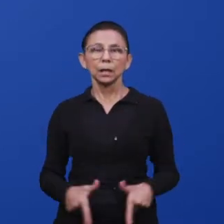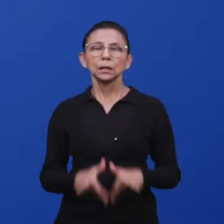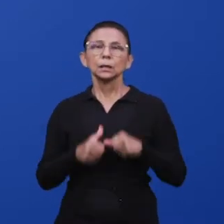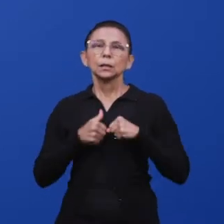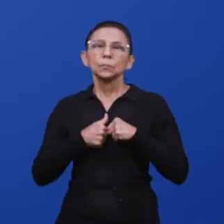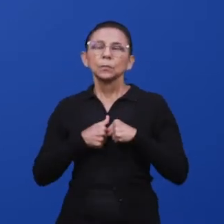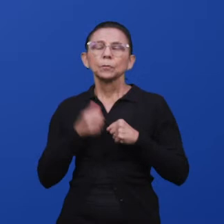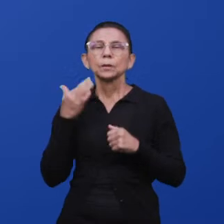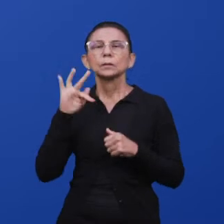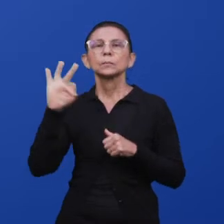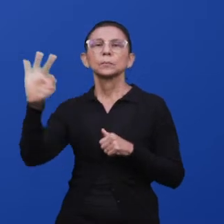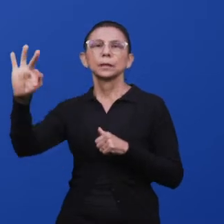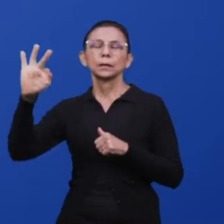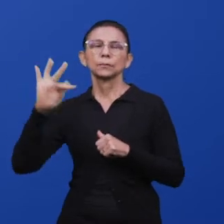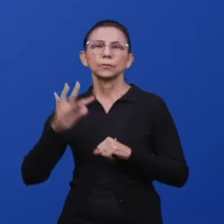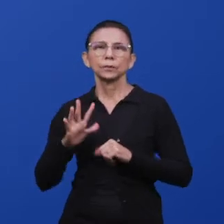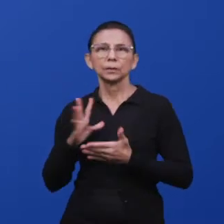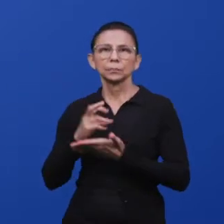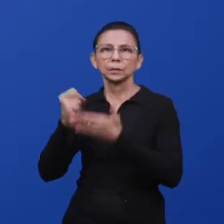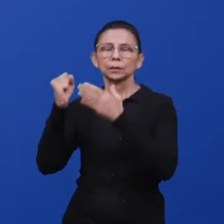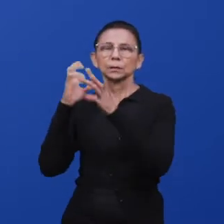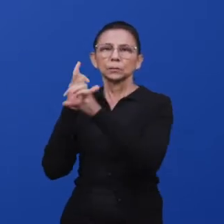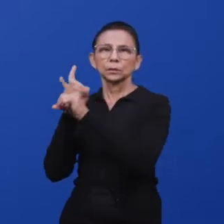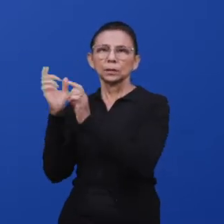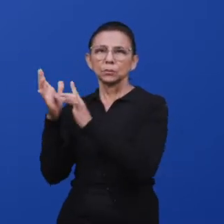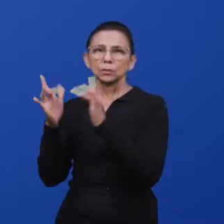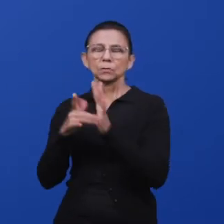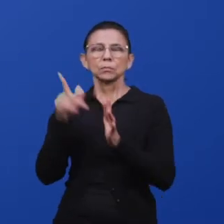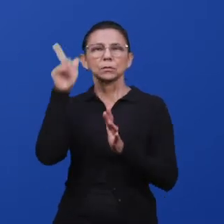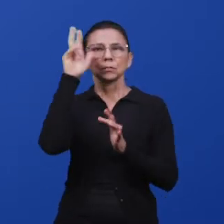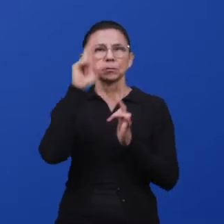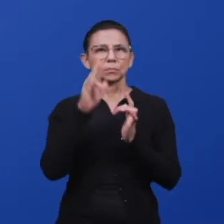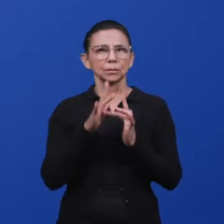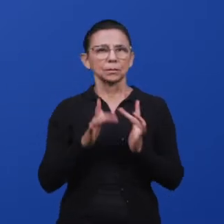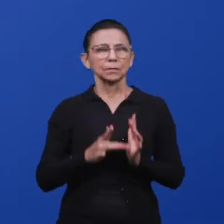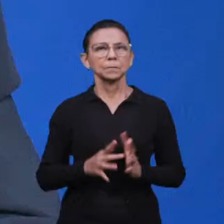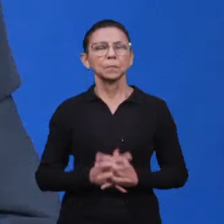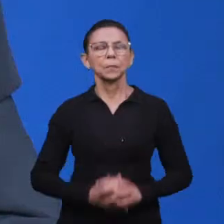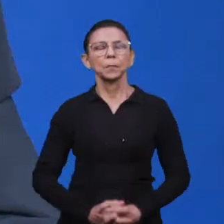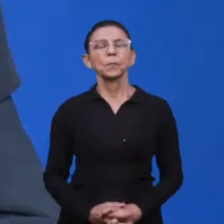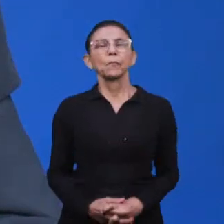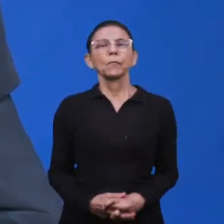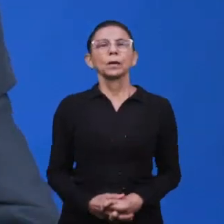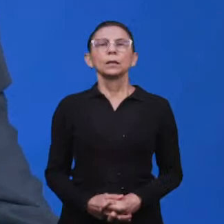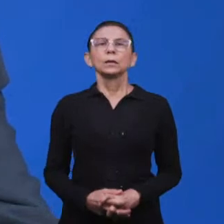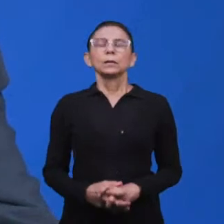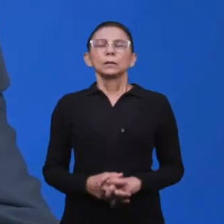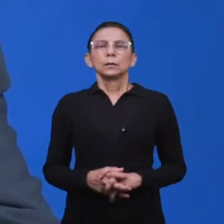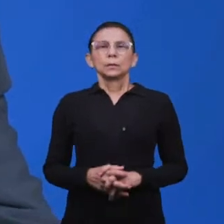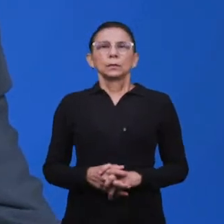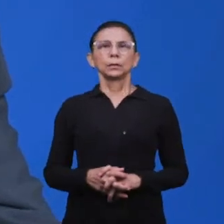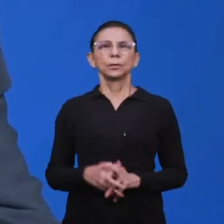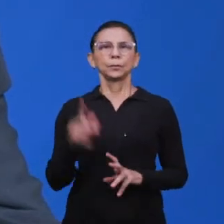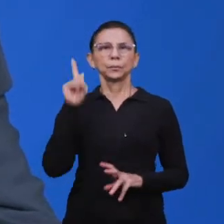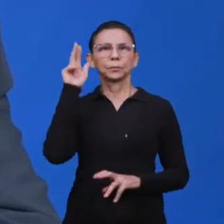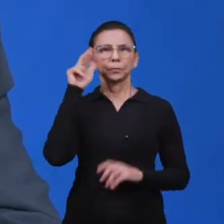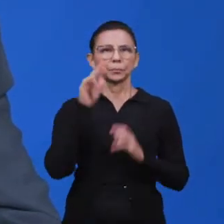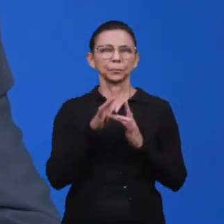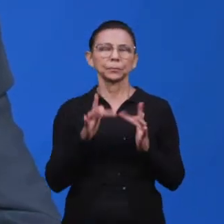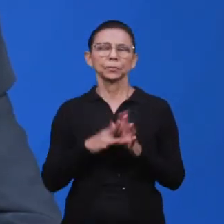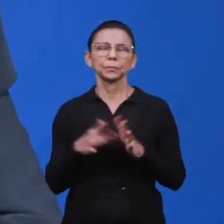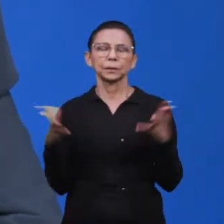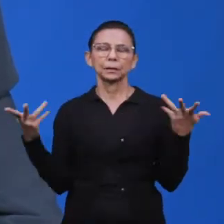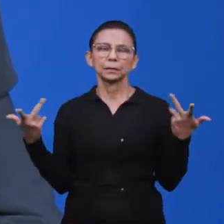todos os dardos inflamados do maligno. A paz do Senhor Jesus. Muito bem, irmãs, a paz do Senhor, que